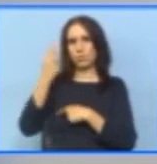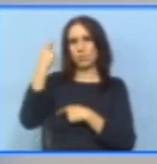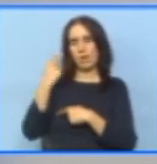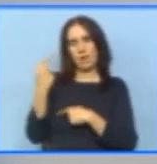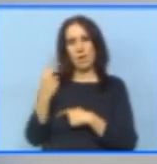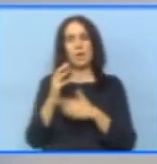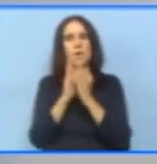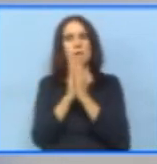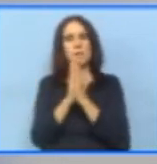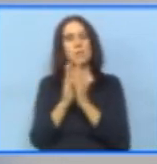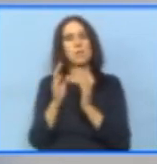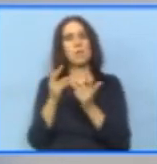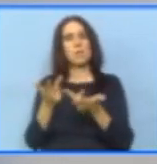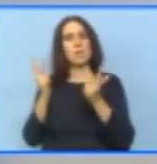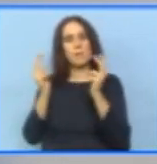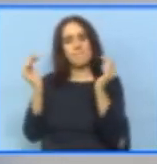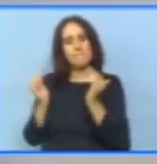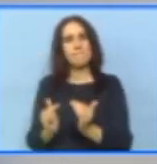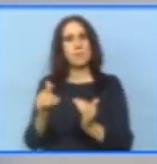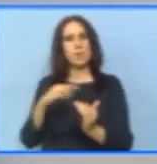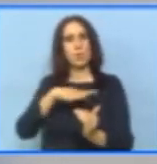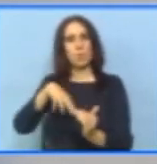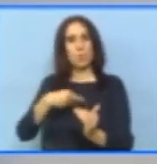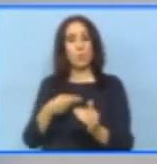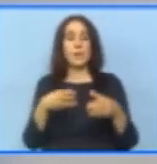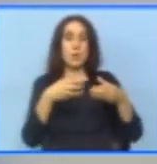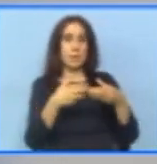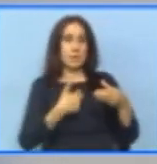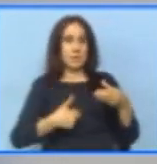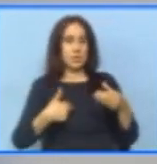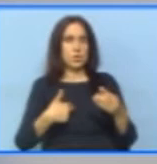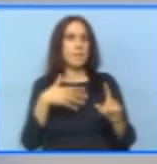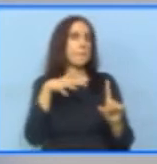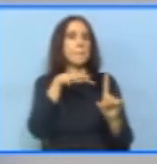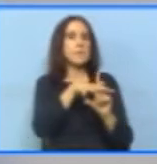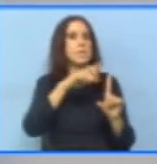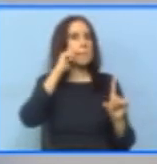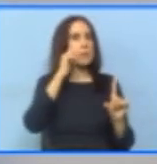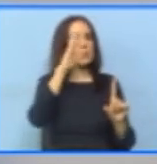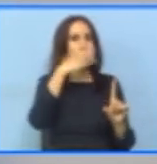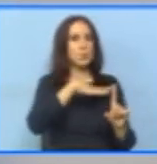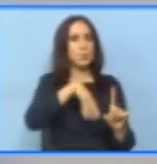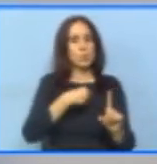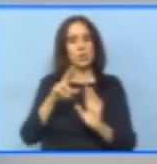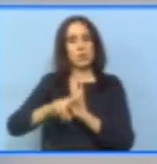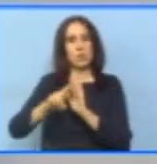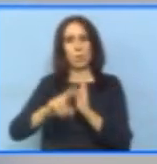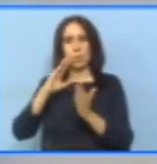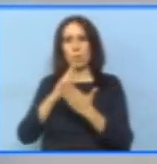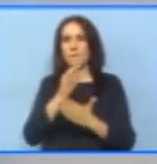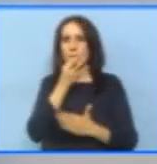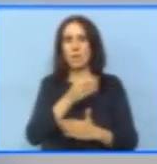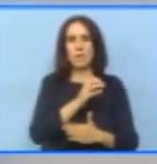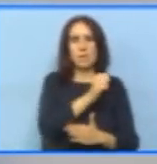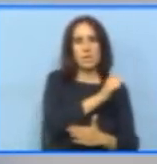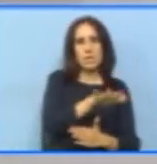da liberdade religiosa no mundo. Com a comunidade cristã a ser a mais perseguida em todo o mundo. Esse último relatório fala entre